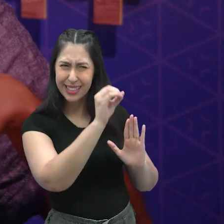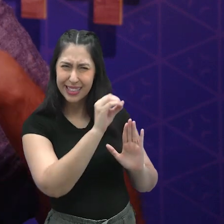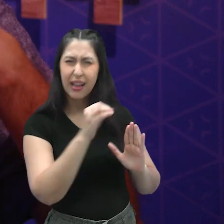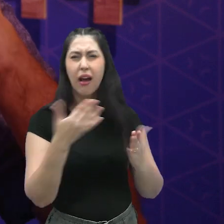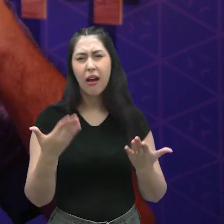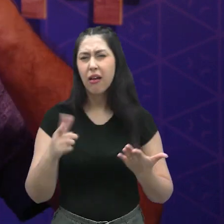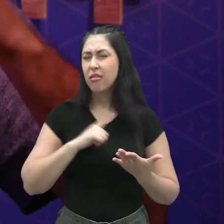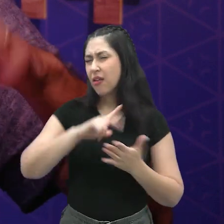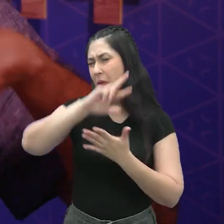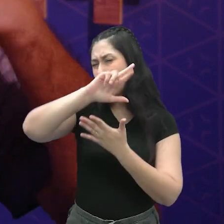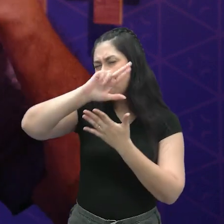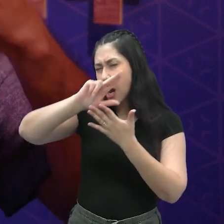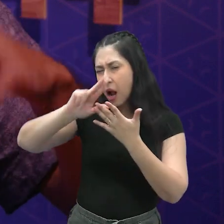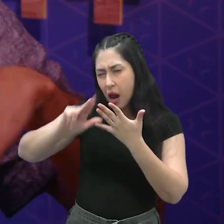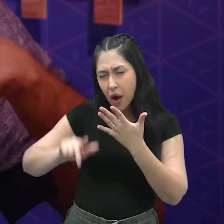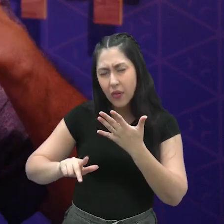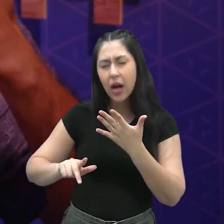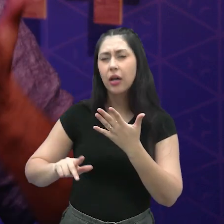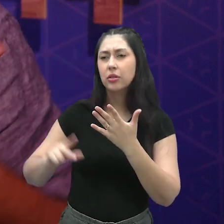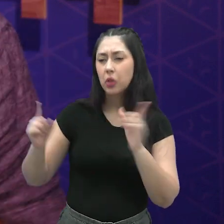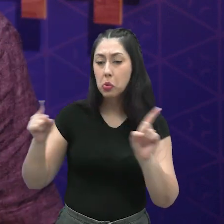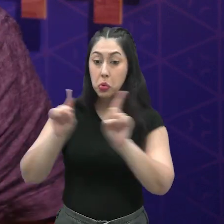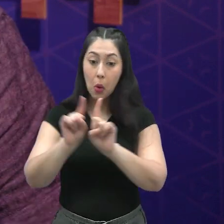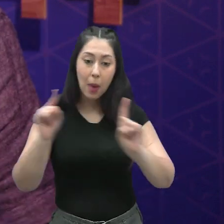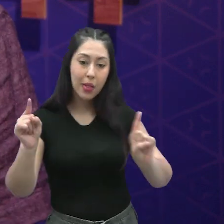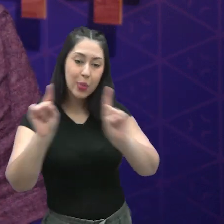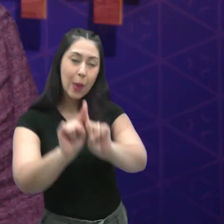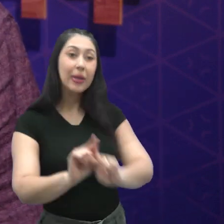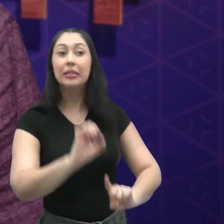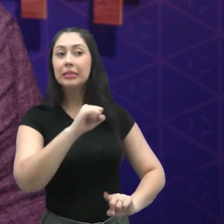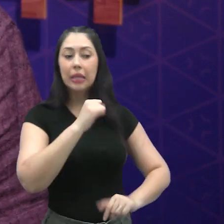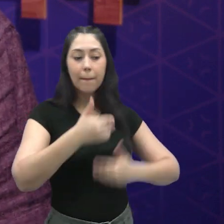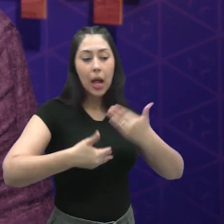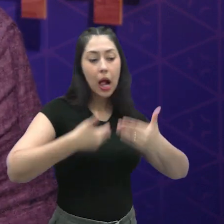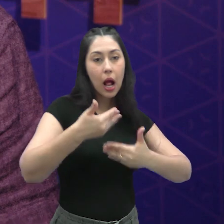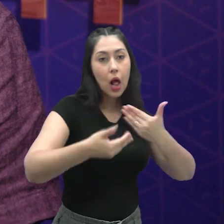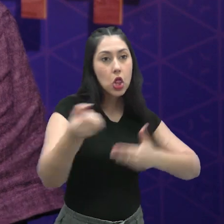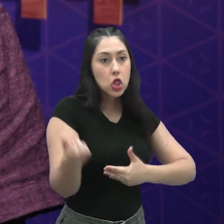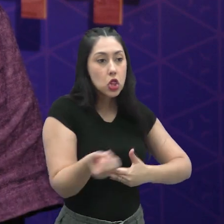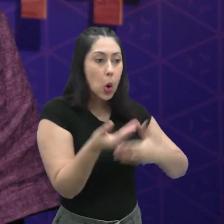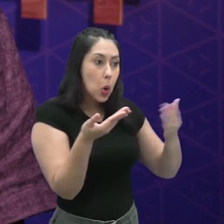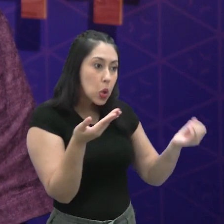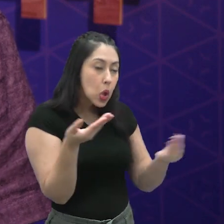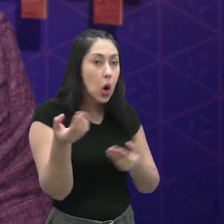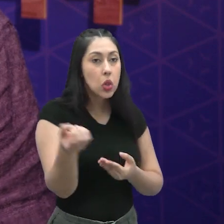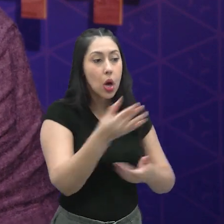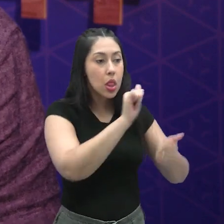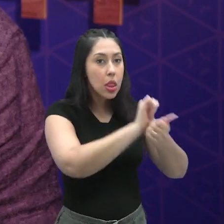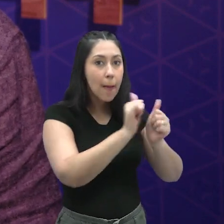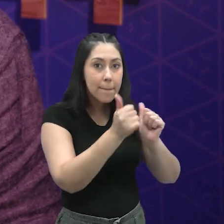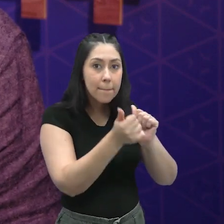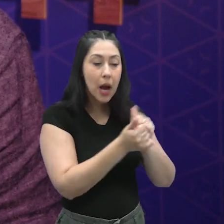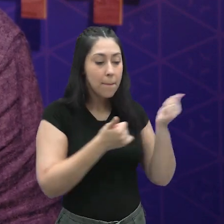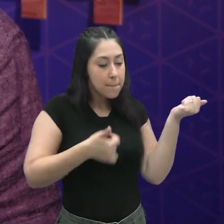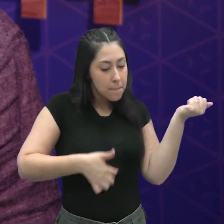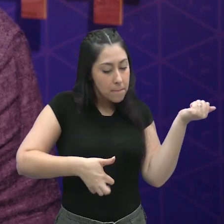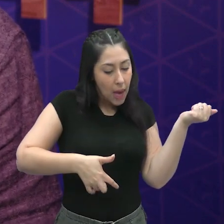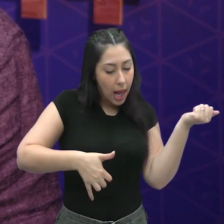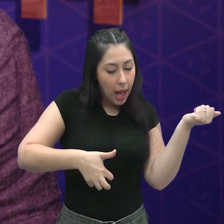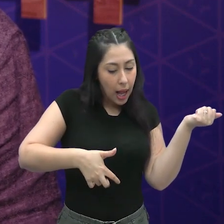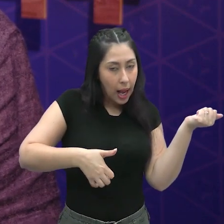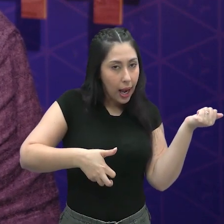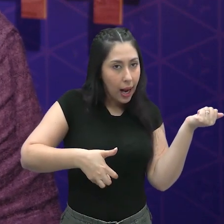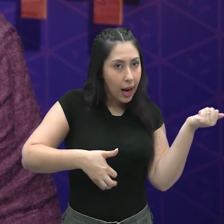Tião Carreiro e 60, Pardinho, veio Isso. várias outras duplas. passa por uma modernização da moda de viola, né? Que vai